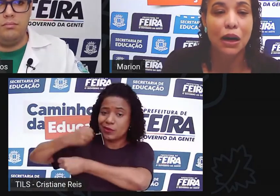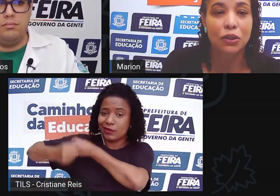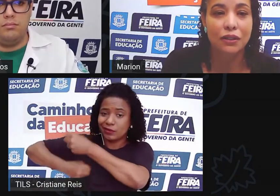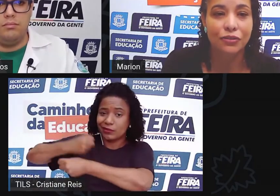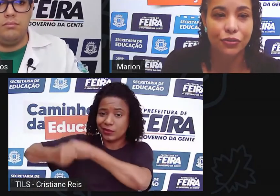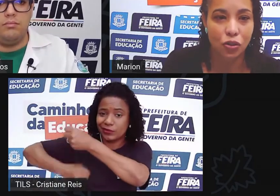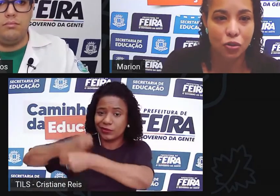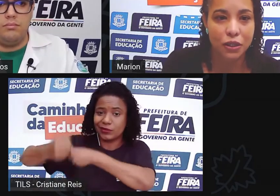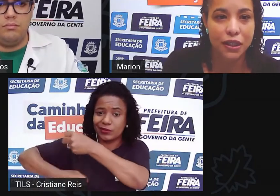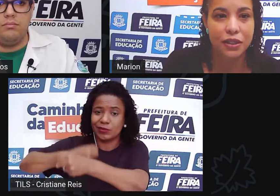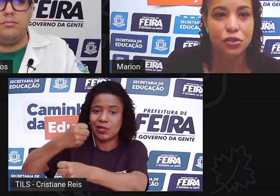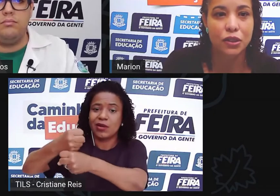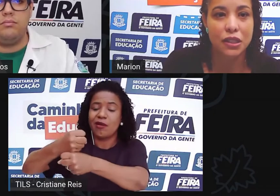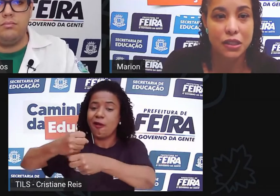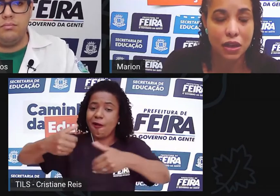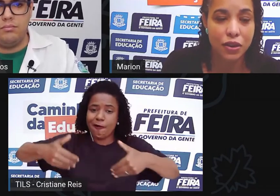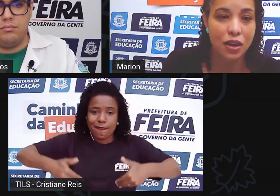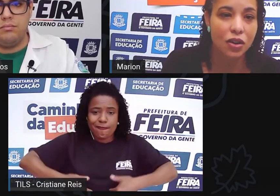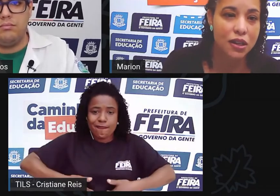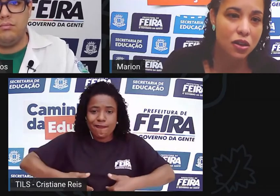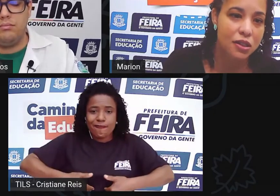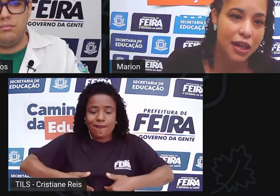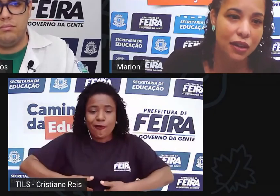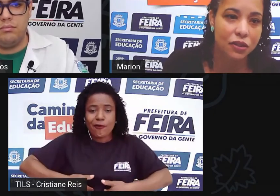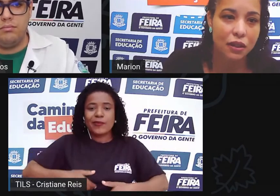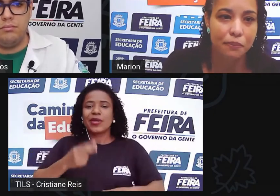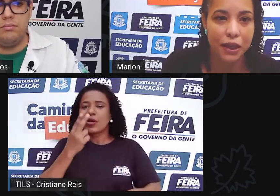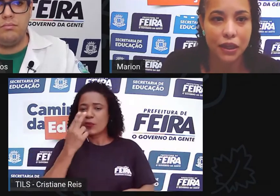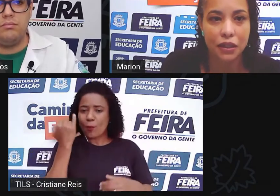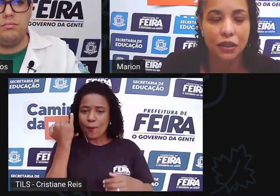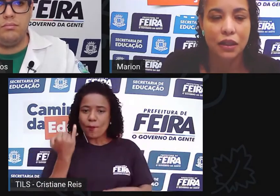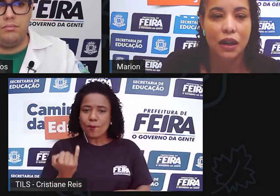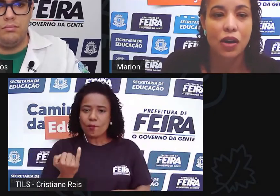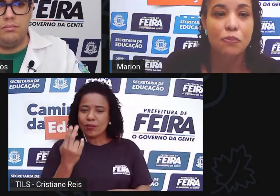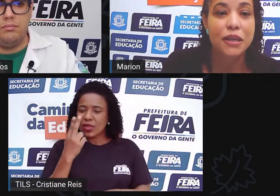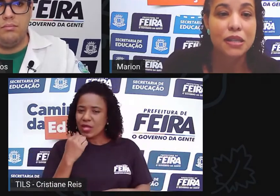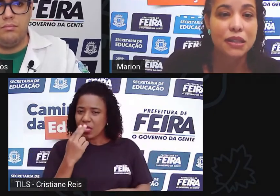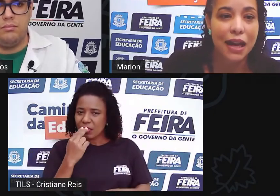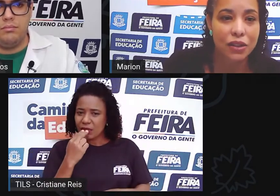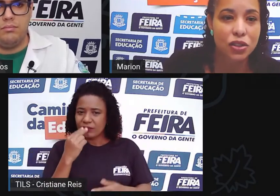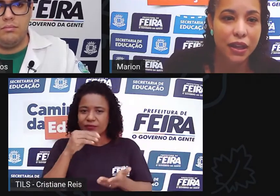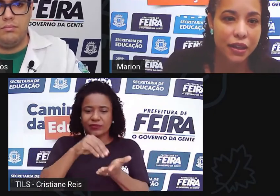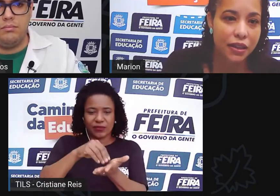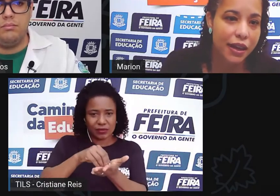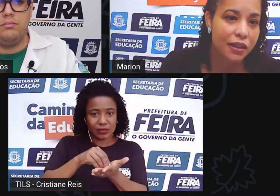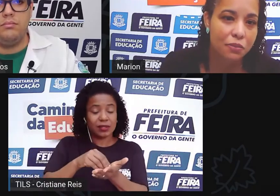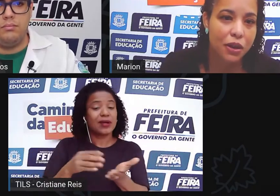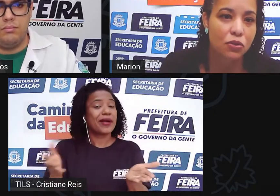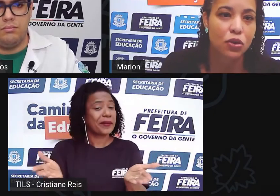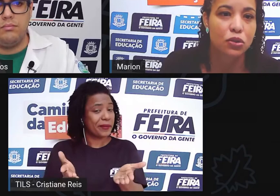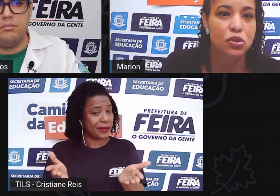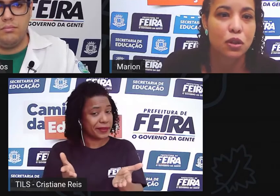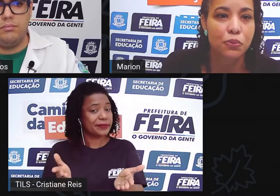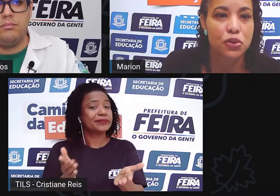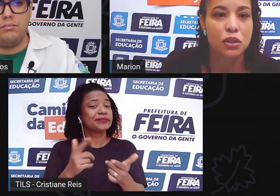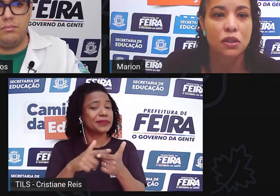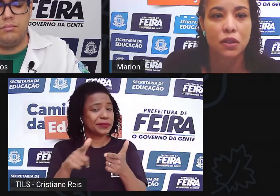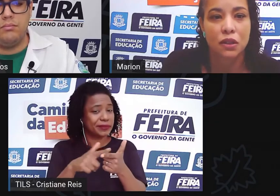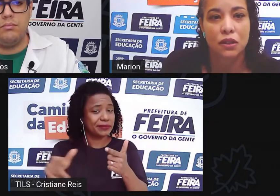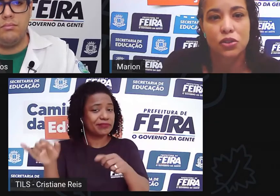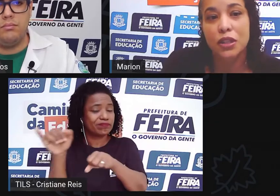o mal da fome, da desnutrição, e agora associado também à obesidade, né, que é também um outro